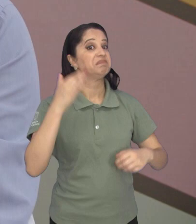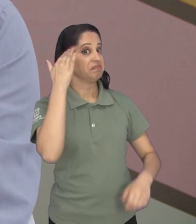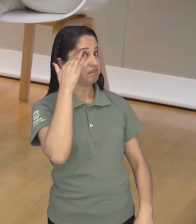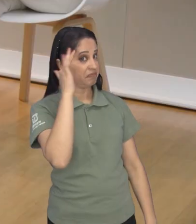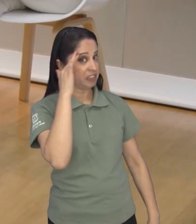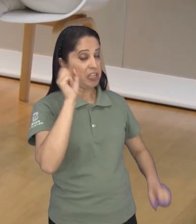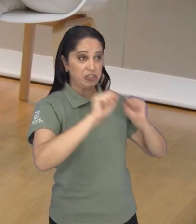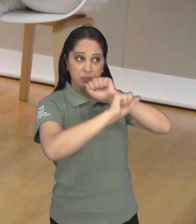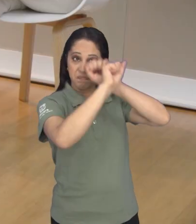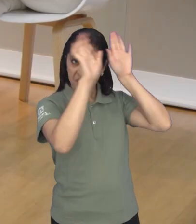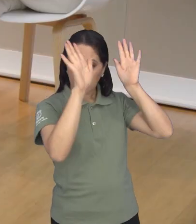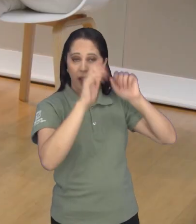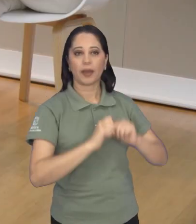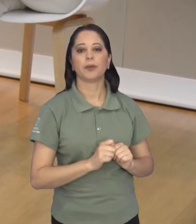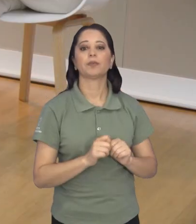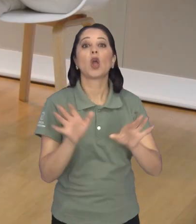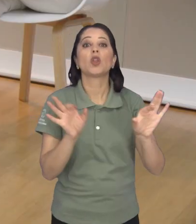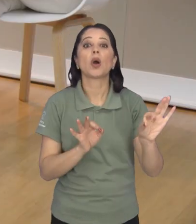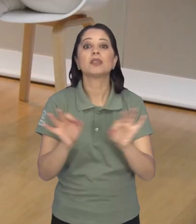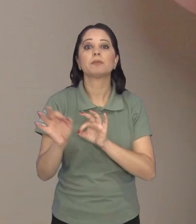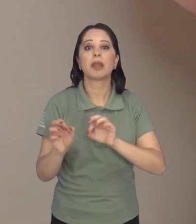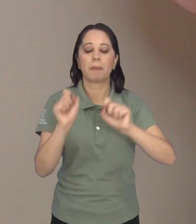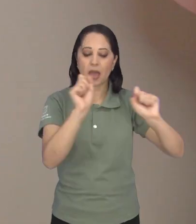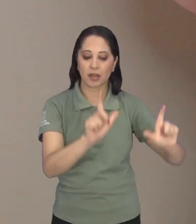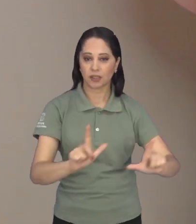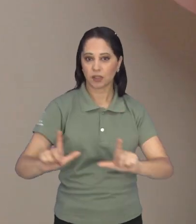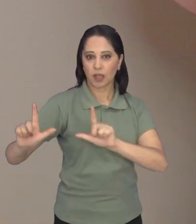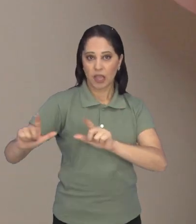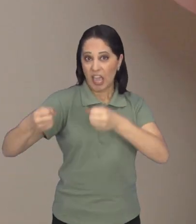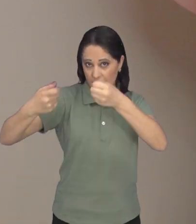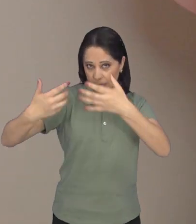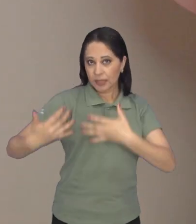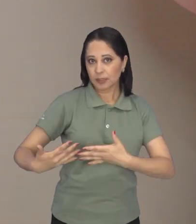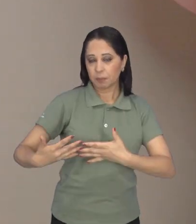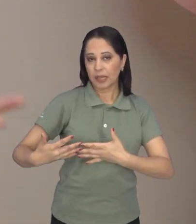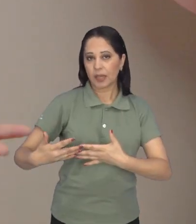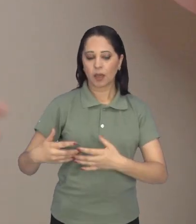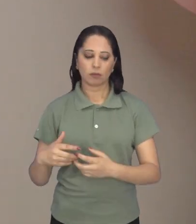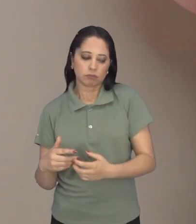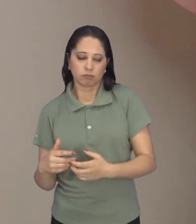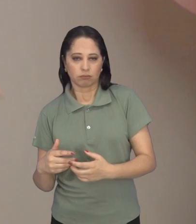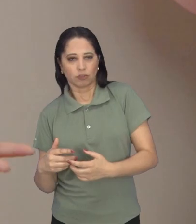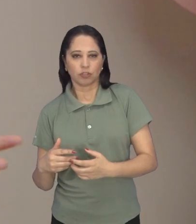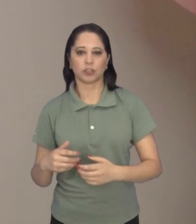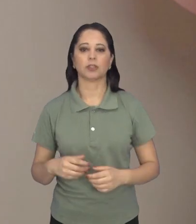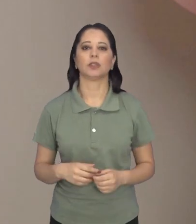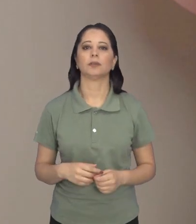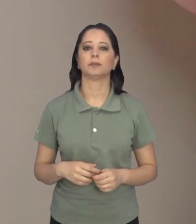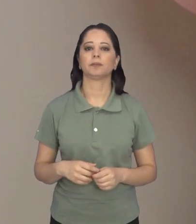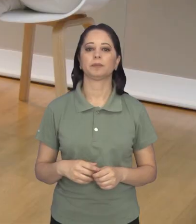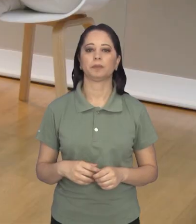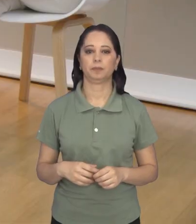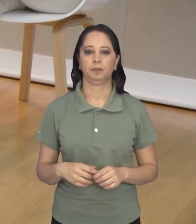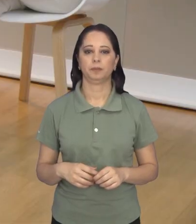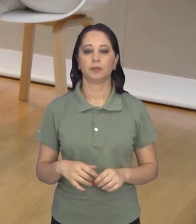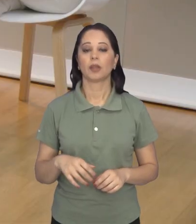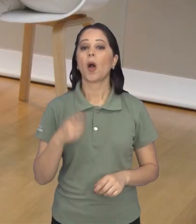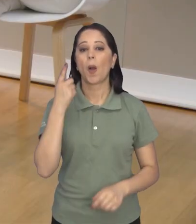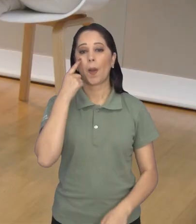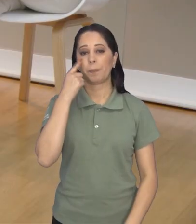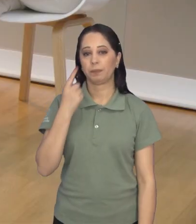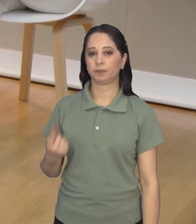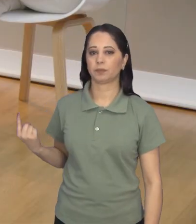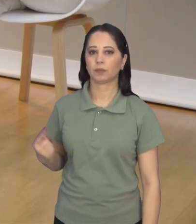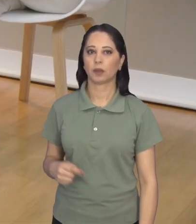doutor, ficou claro. Bom, e nós preparamos aqui algumas telas que tenham exemplos de tiques. Já que a gente está falando de tique, por favor, Matheus, os mais